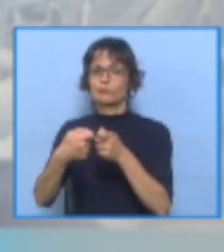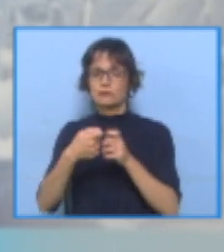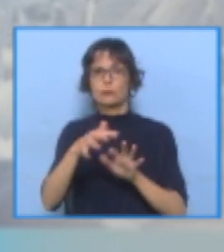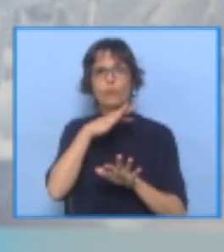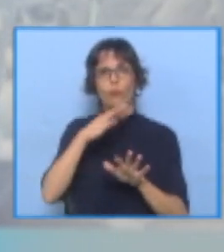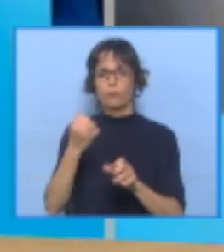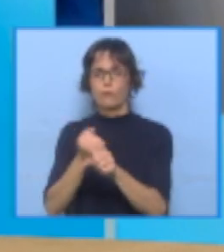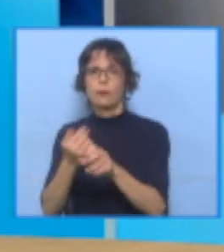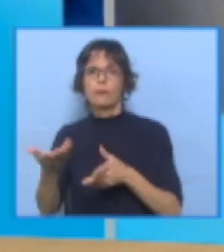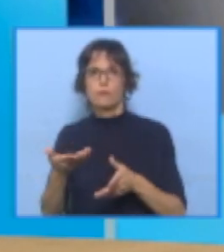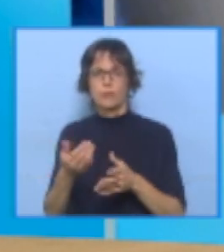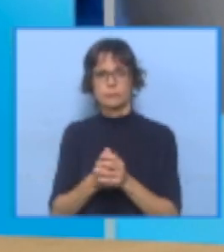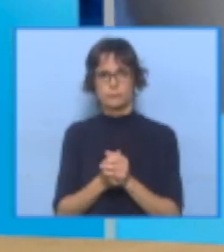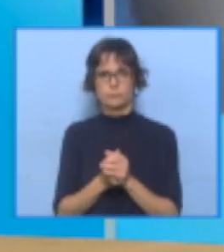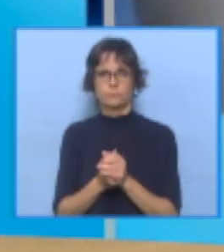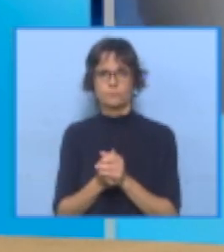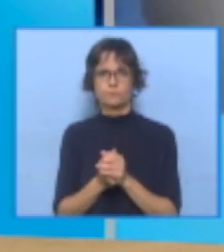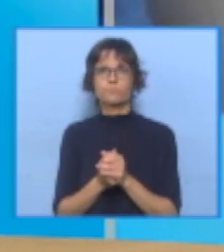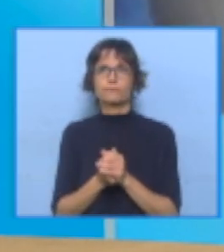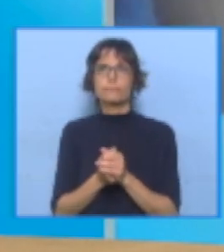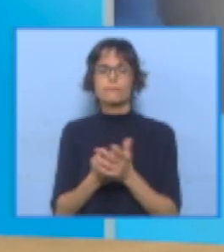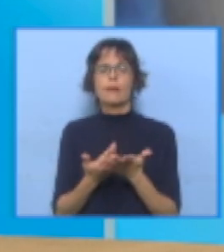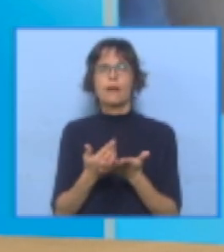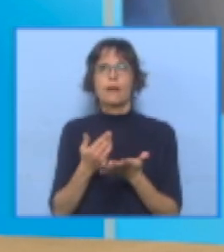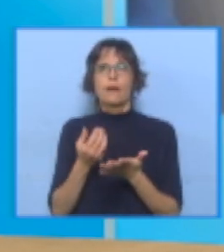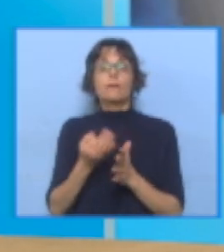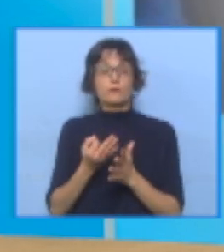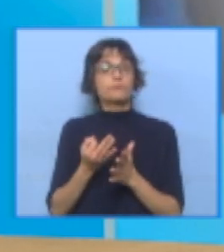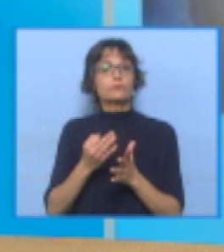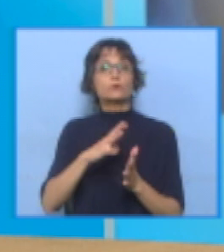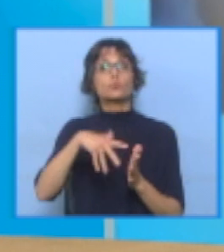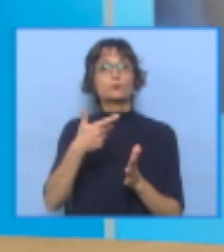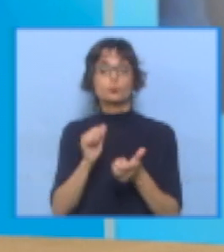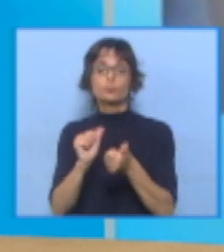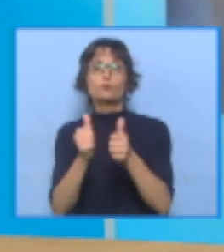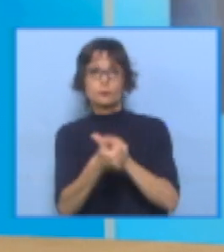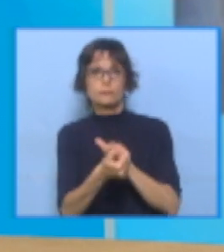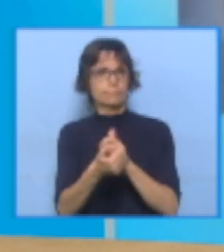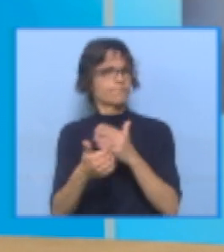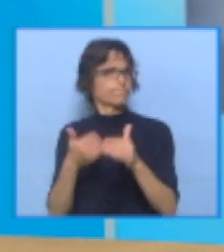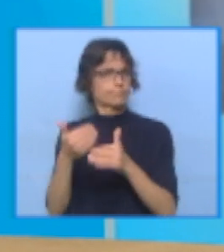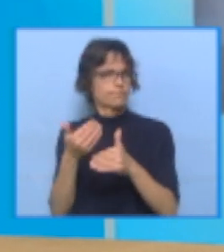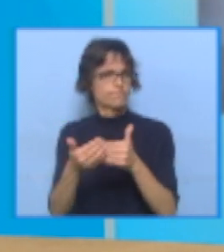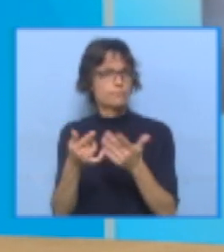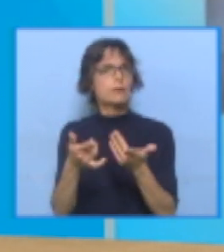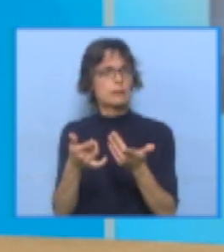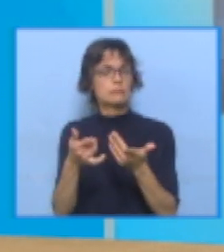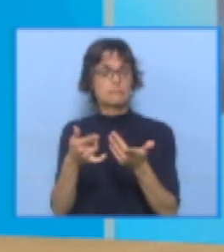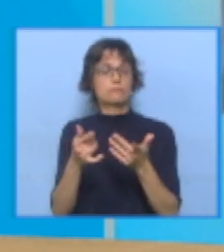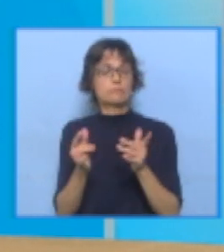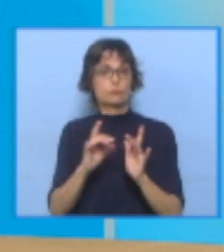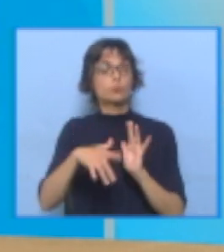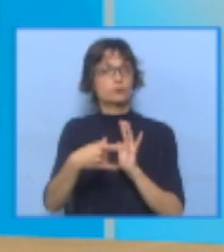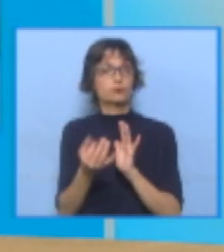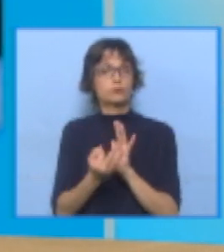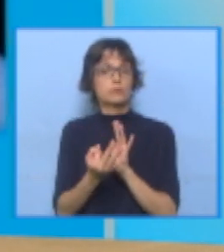consequência. Sobretudo, o mundo mudou. E à medida que o mundo está mais baseado na informação e nas